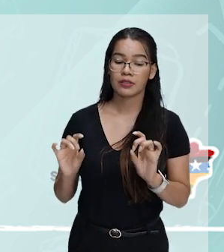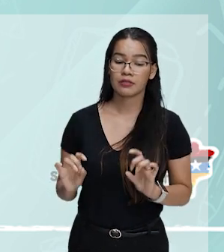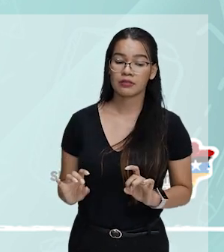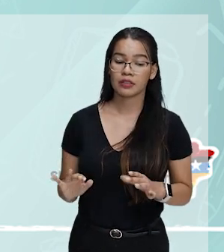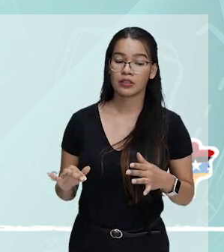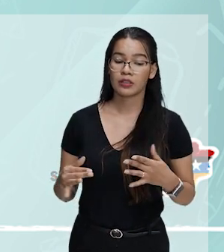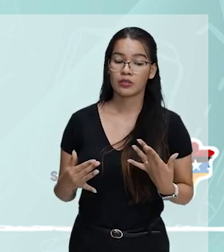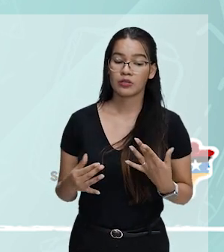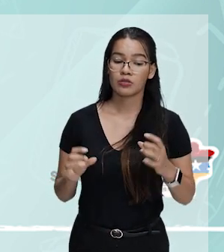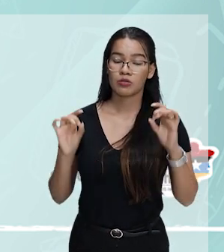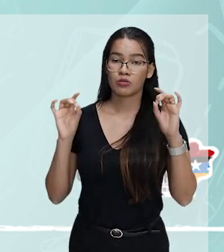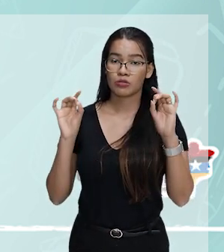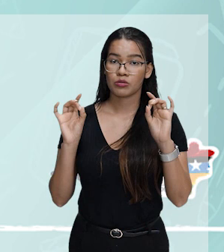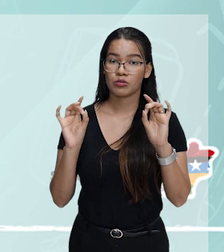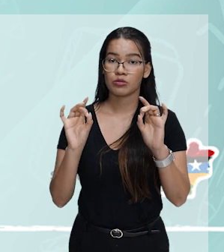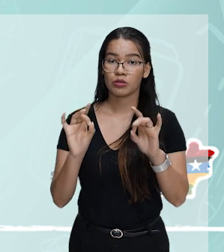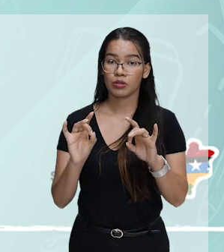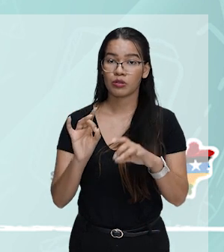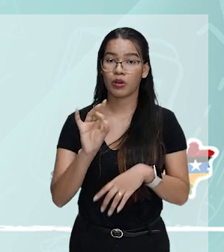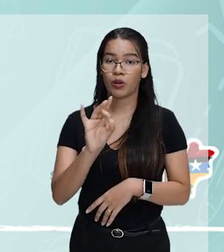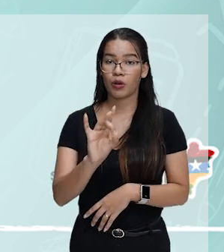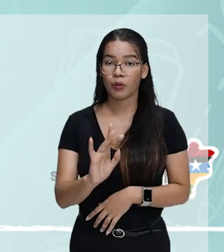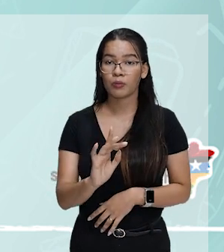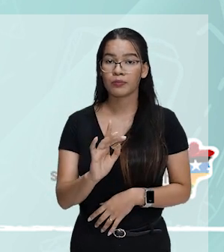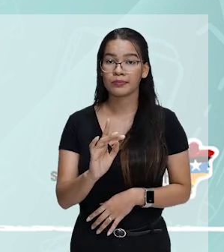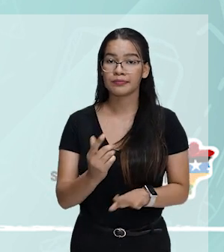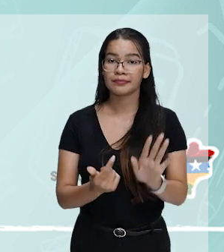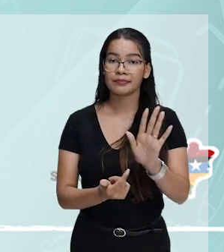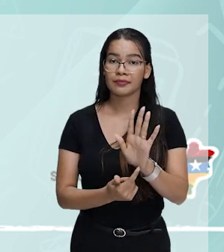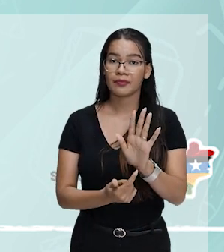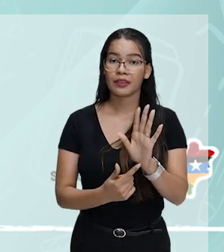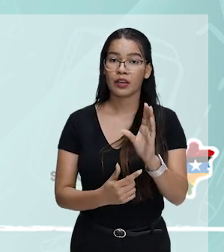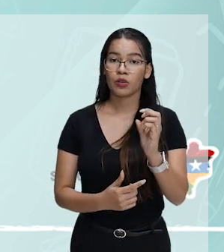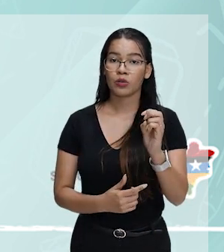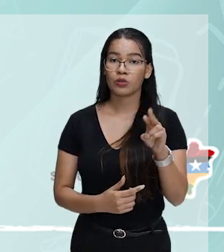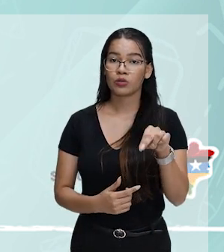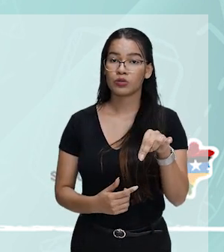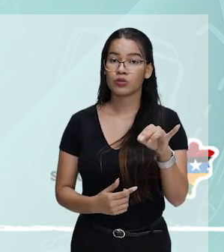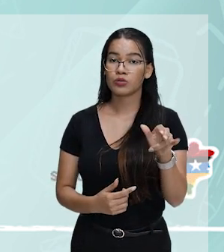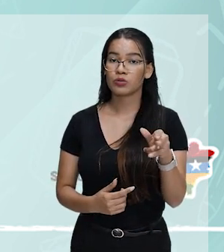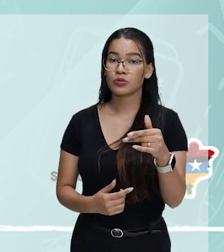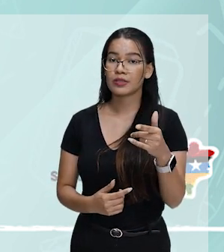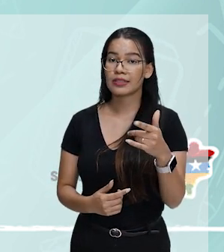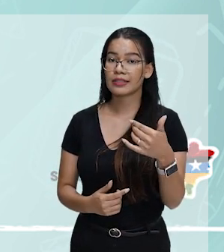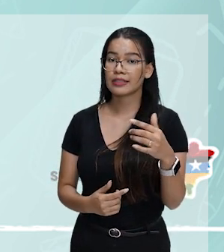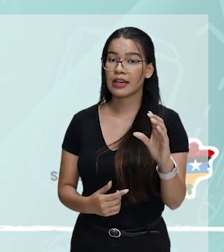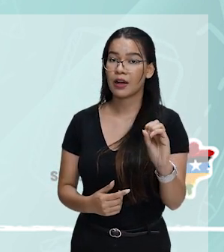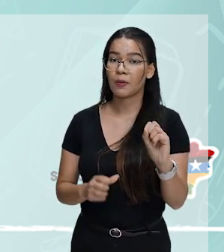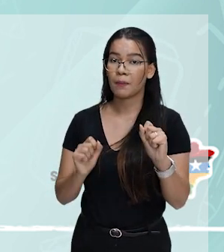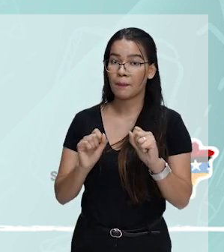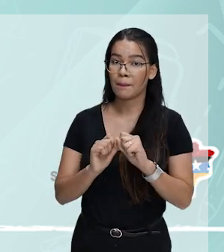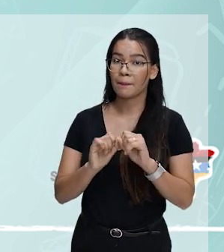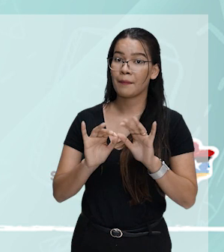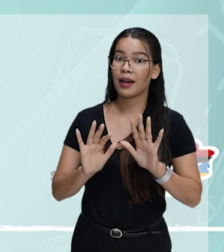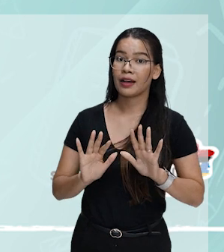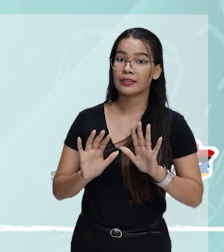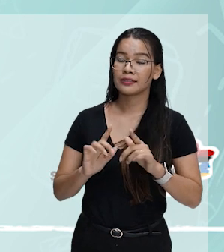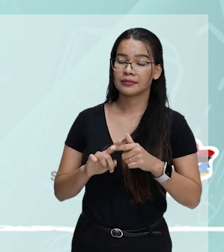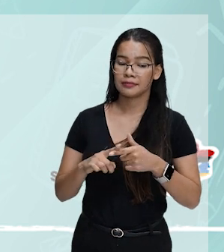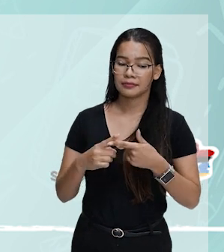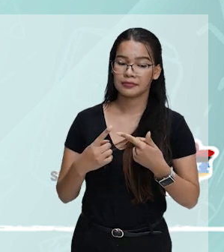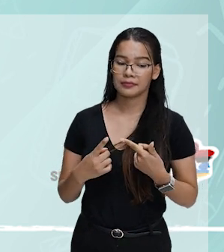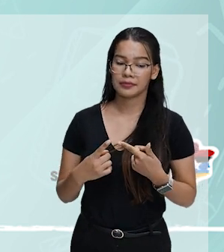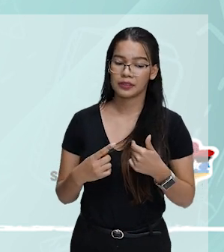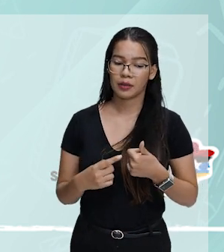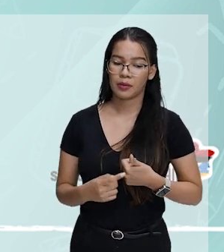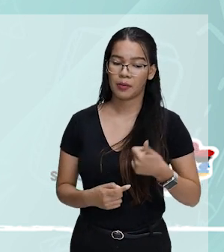destaquei somente as conjunções. Olha só. Você vai colocar o número 1